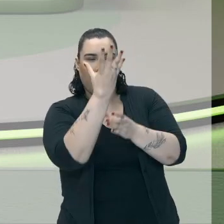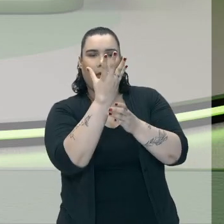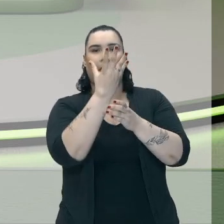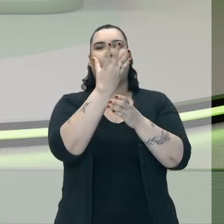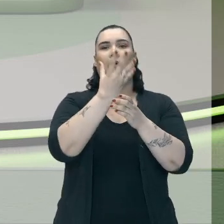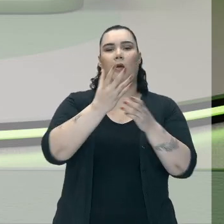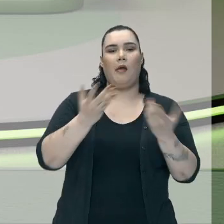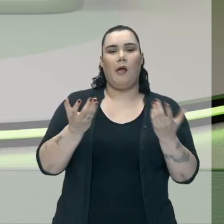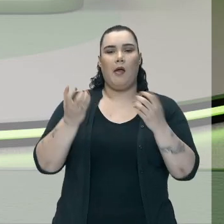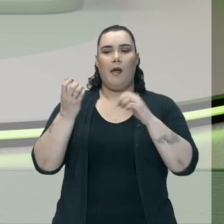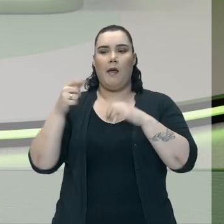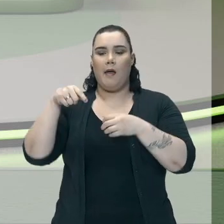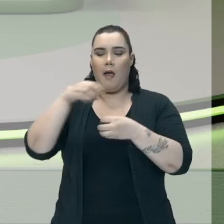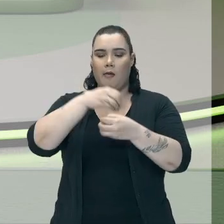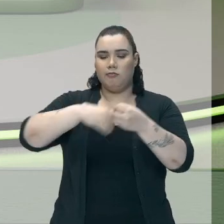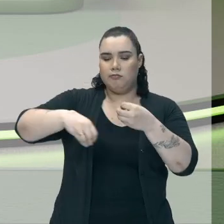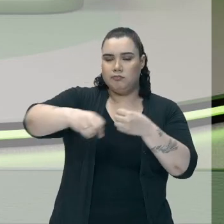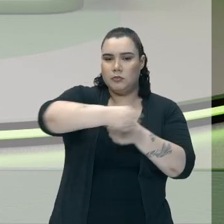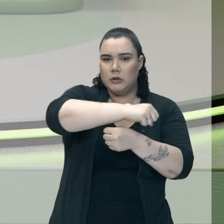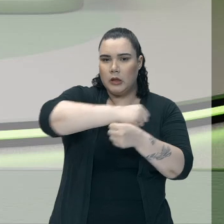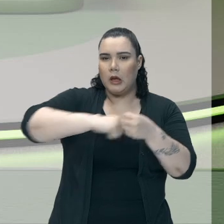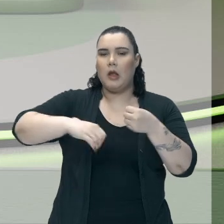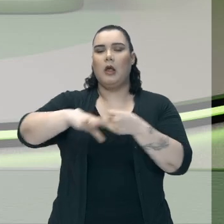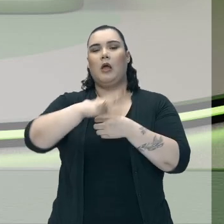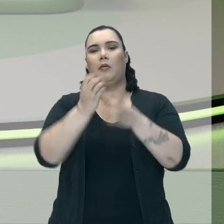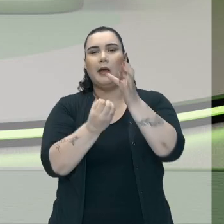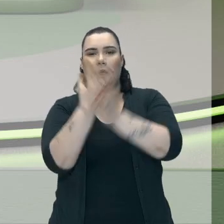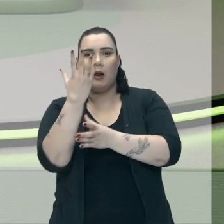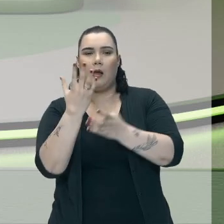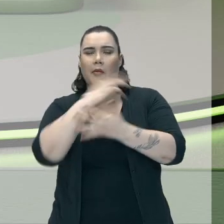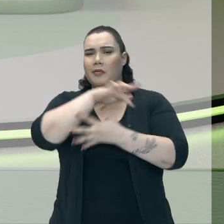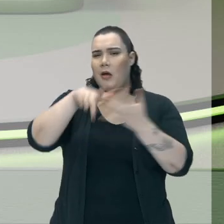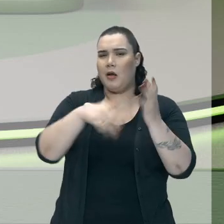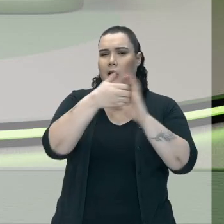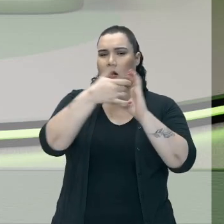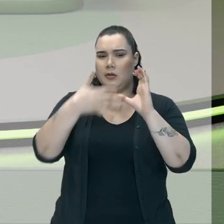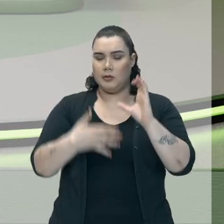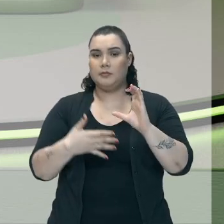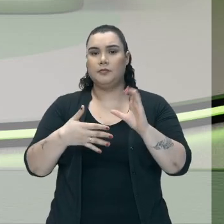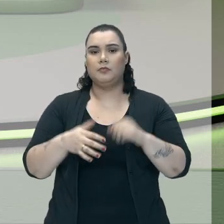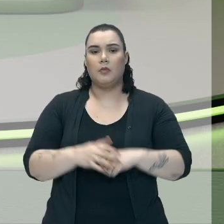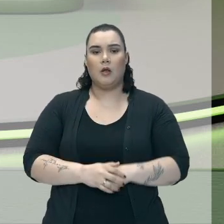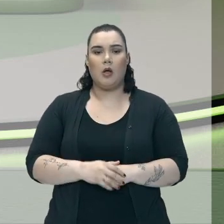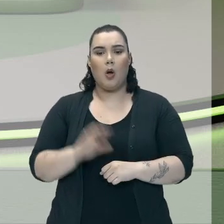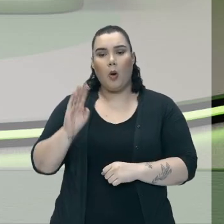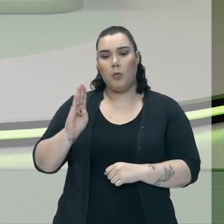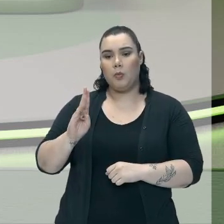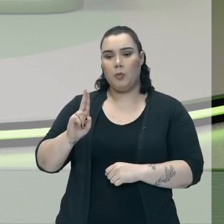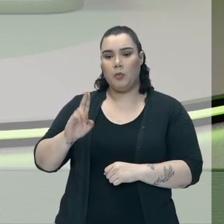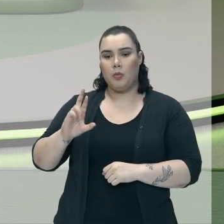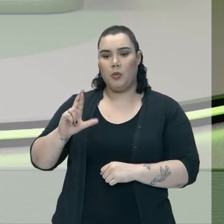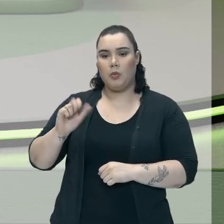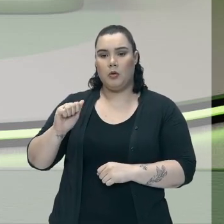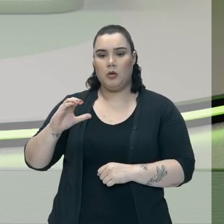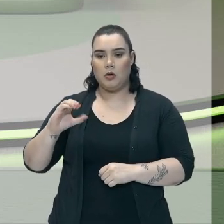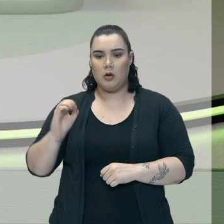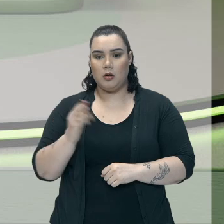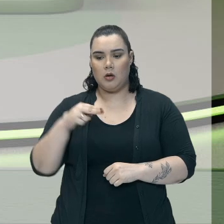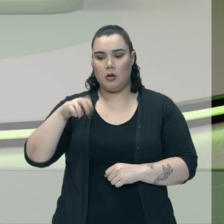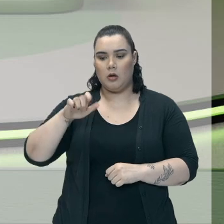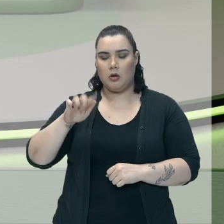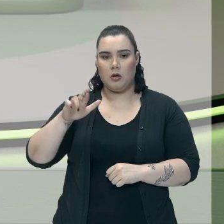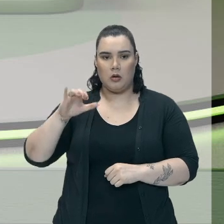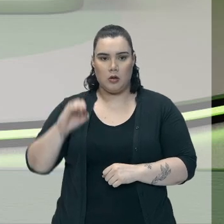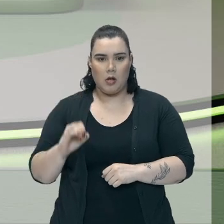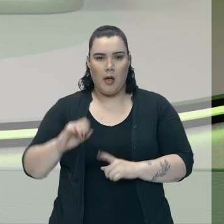novos sistemas solares, de novos buracos negros, né? O buraco negro nada mais é do que uma estrela que morreu, uma